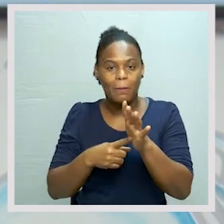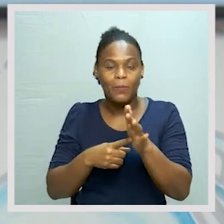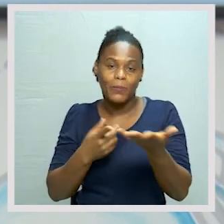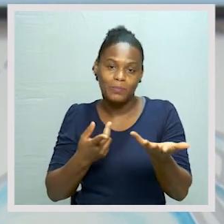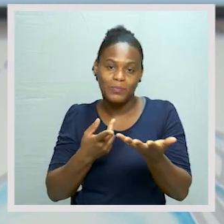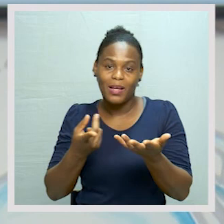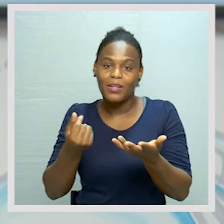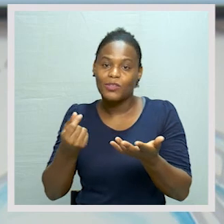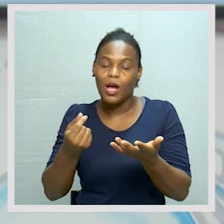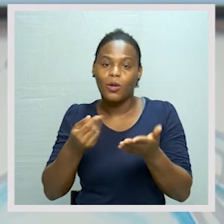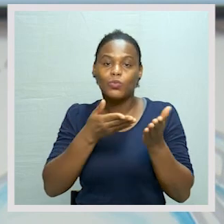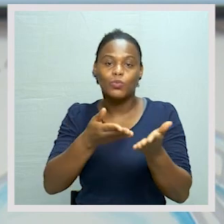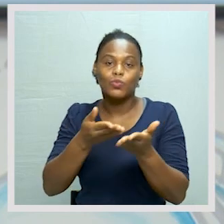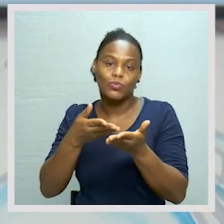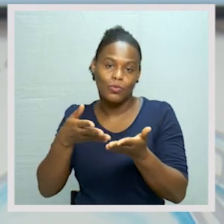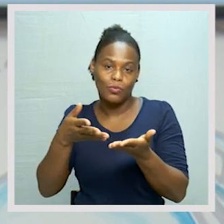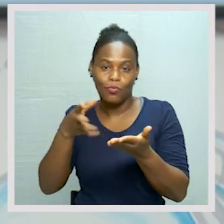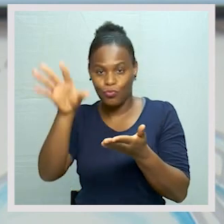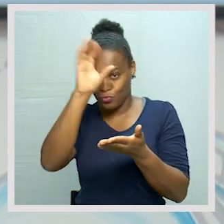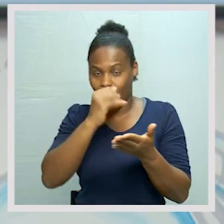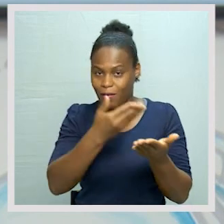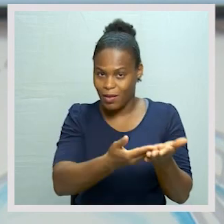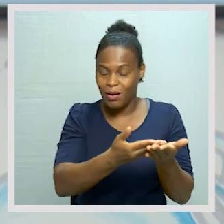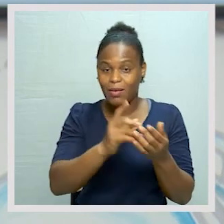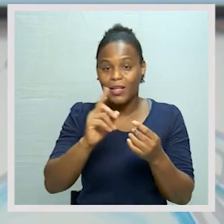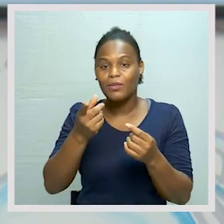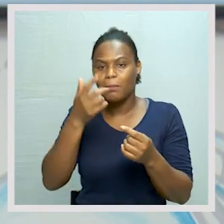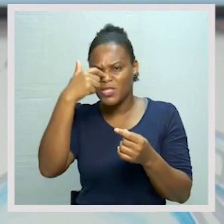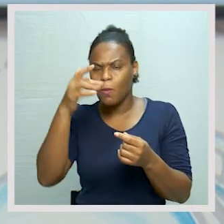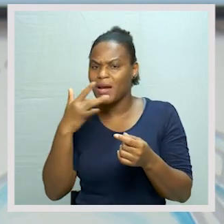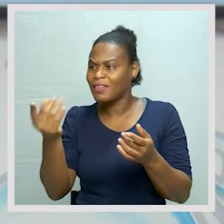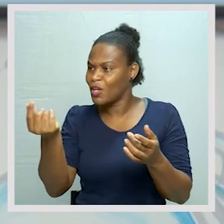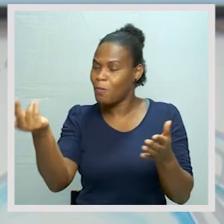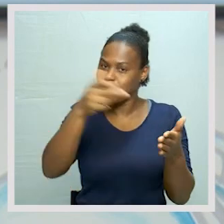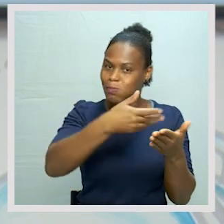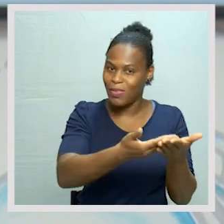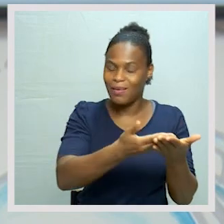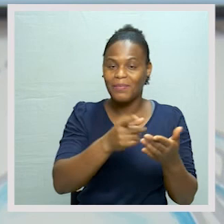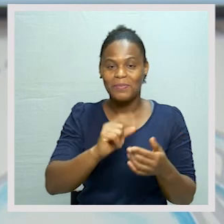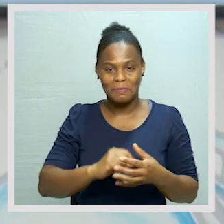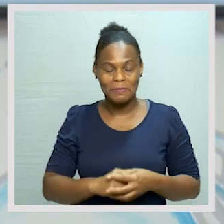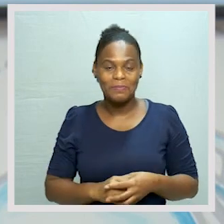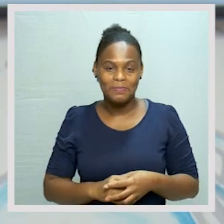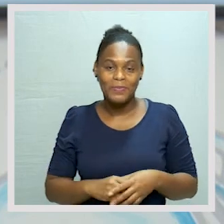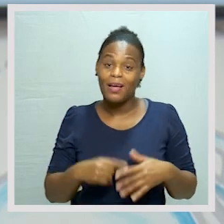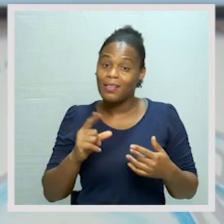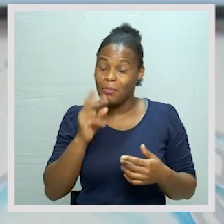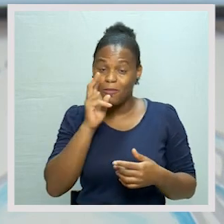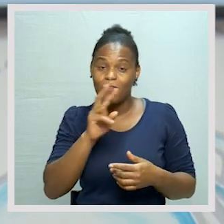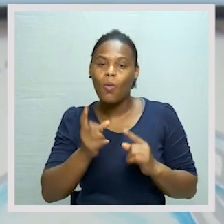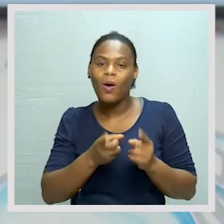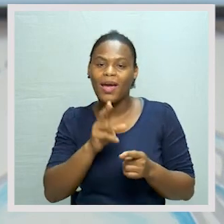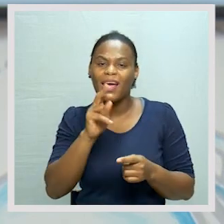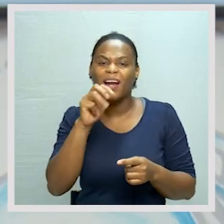exemplo, os subsídios e os abonos que recebem do Estado e as remessas dos imigrantes que recebem do exterior. E vimos